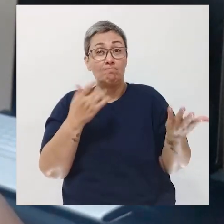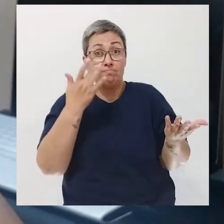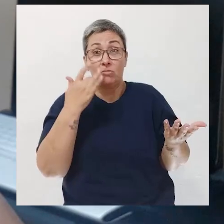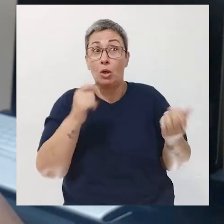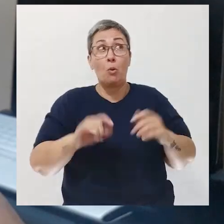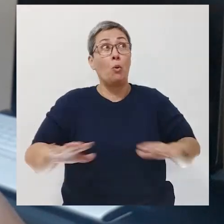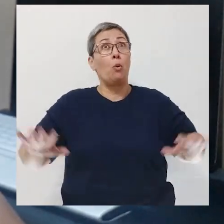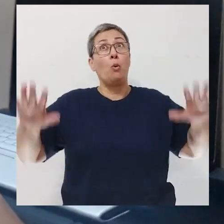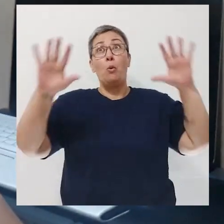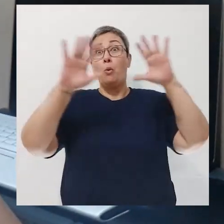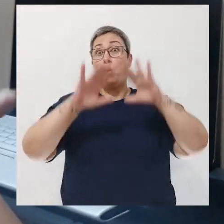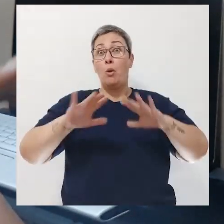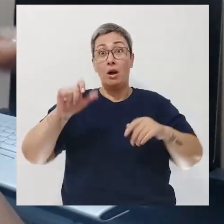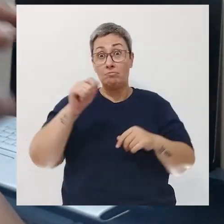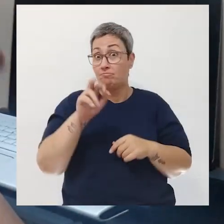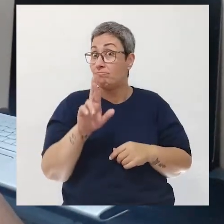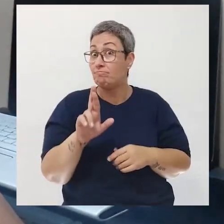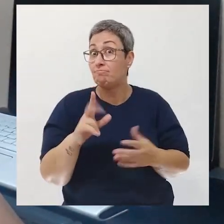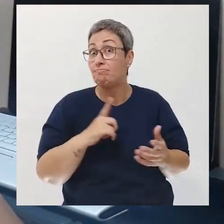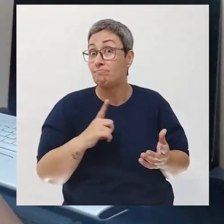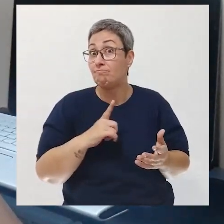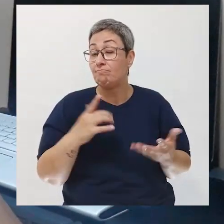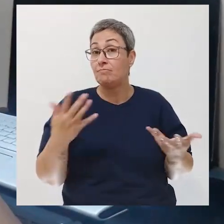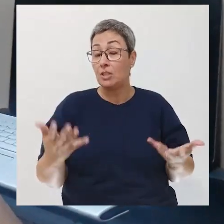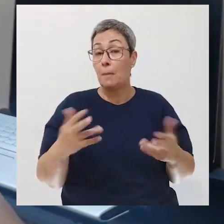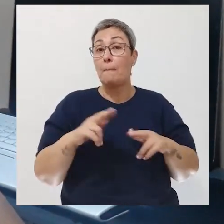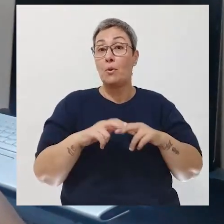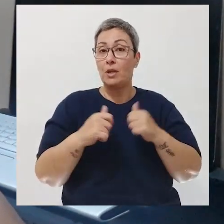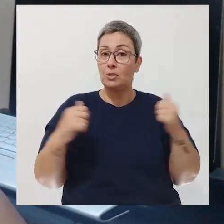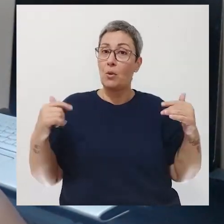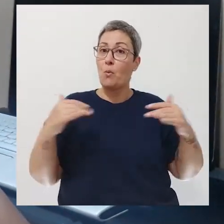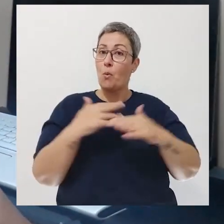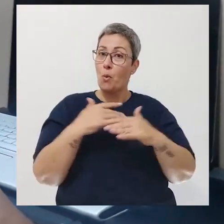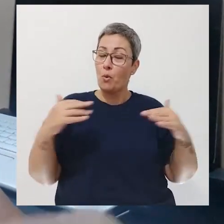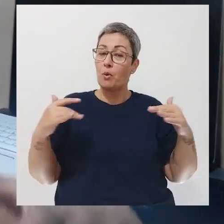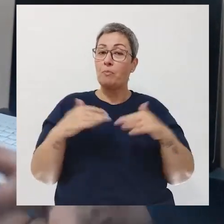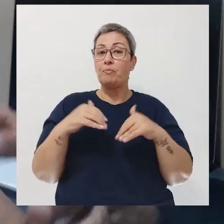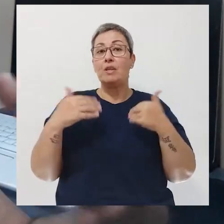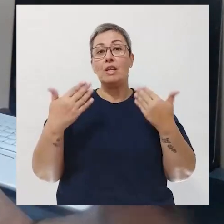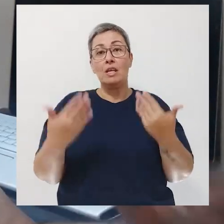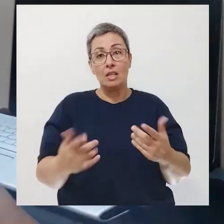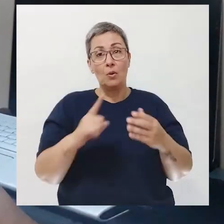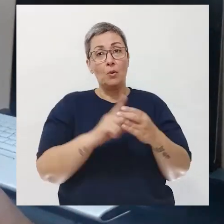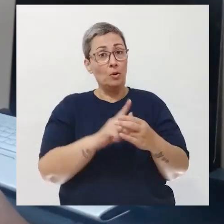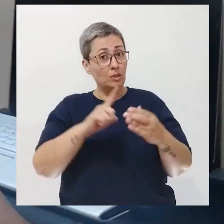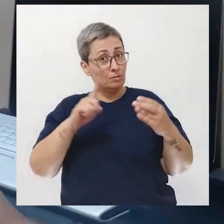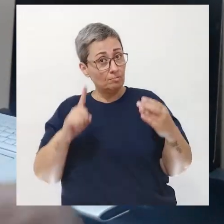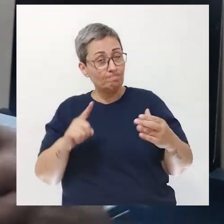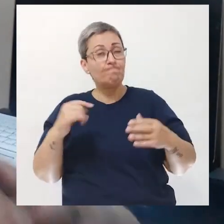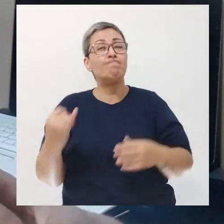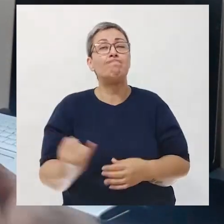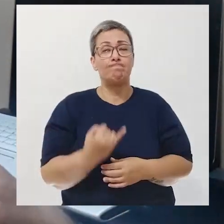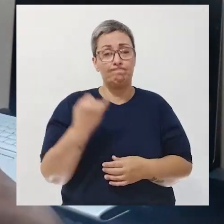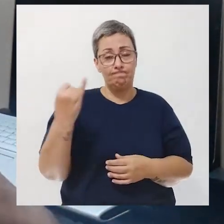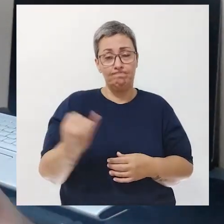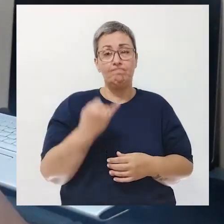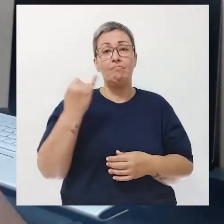aquele momento e aí o vírus ainda está pairando pelo ar. Por isso que aglomeração,